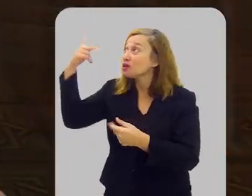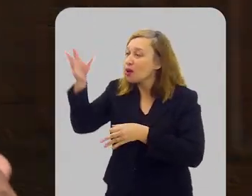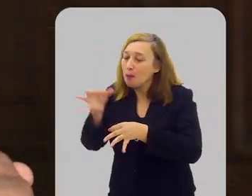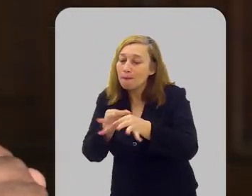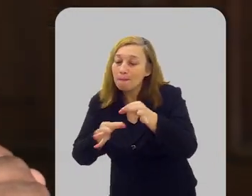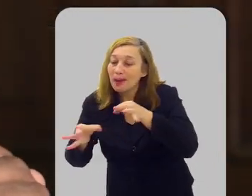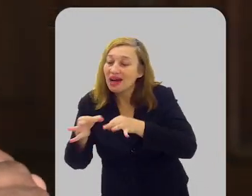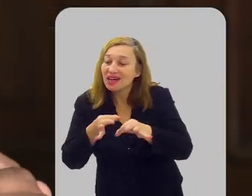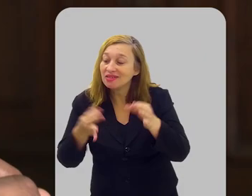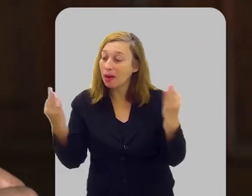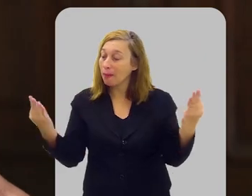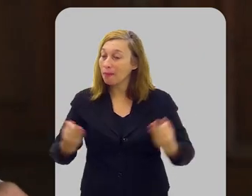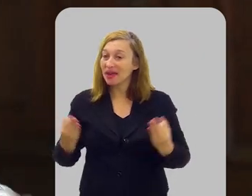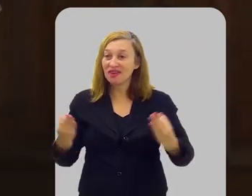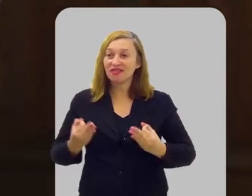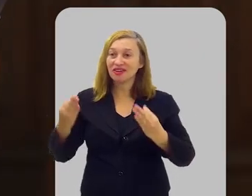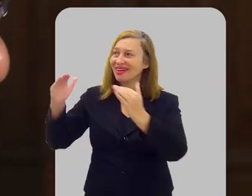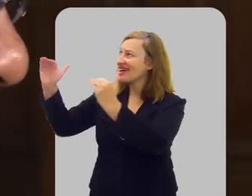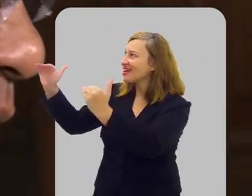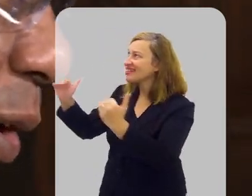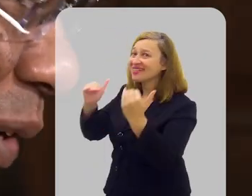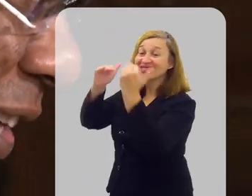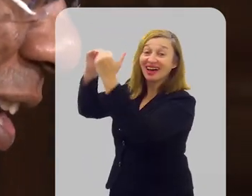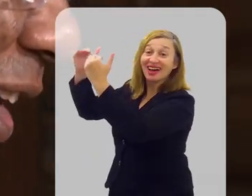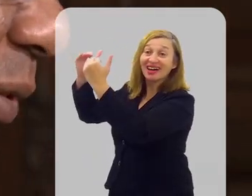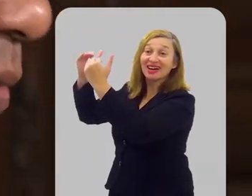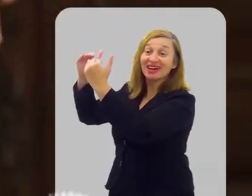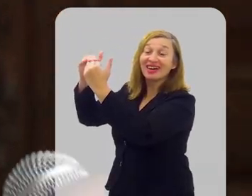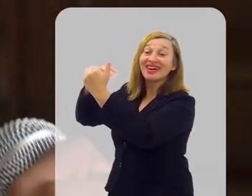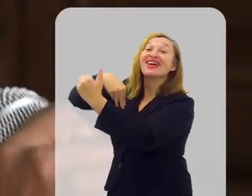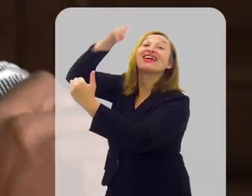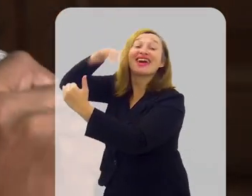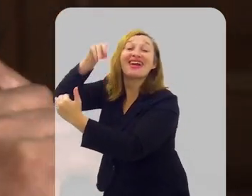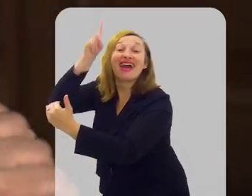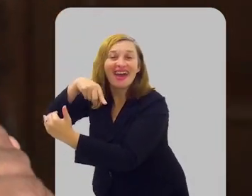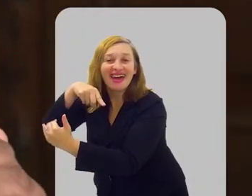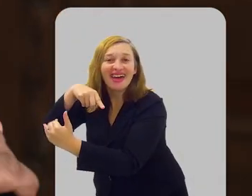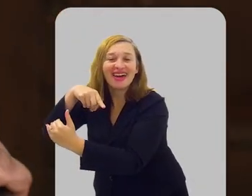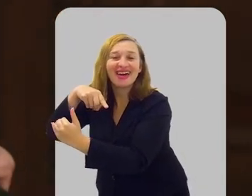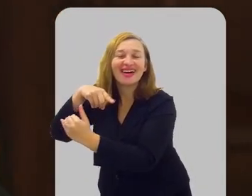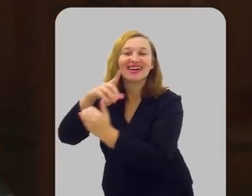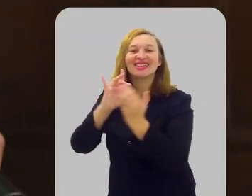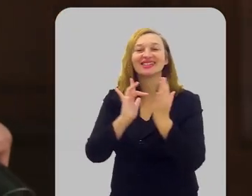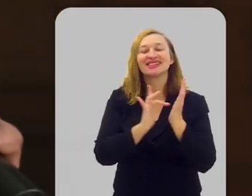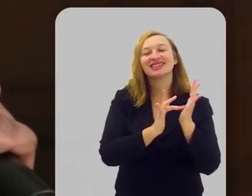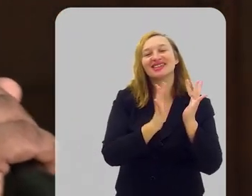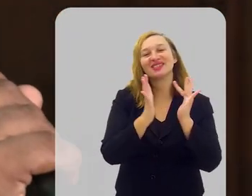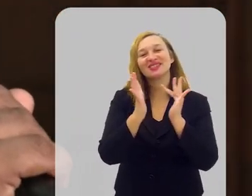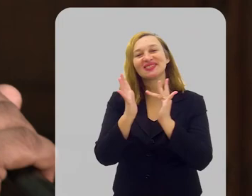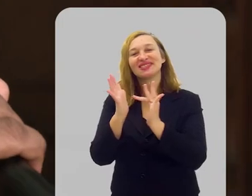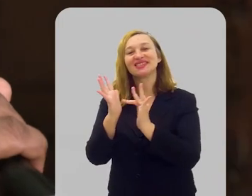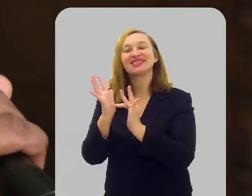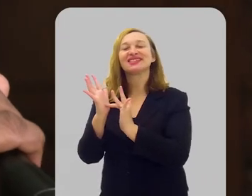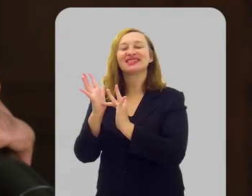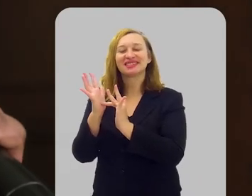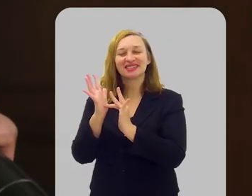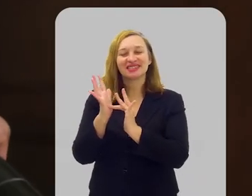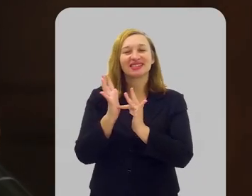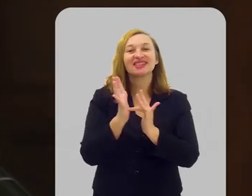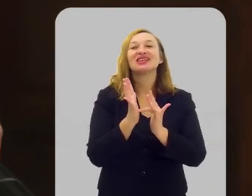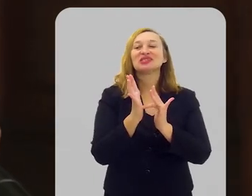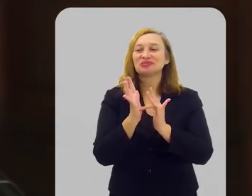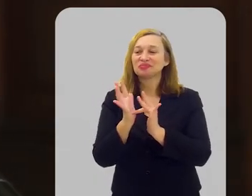é perfeito, Ele é soberano, Ele é Jesus.